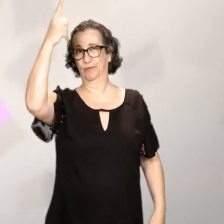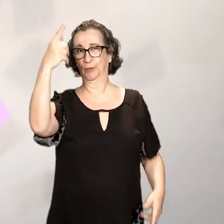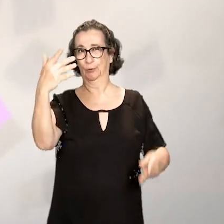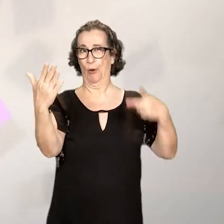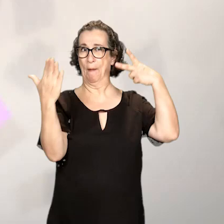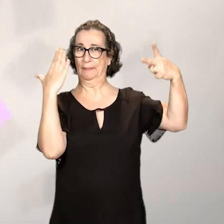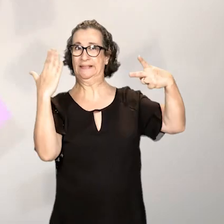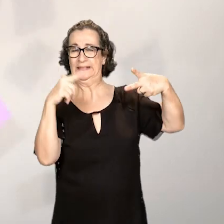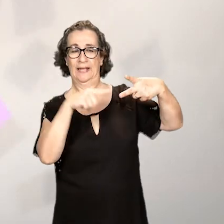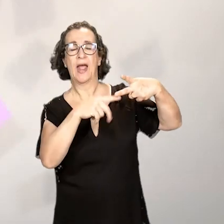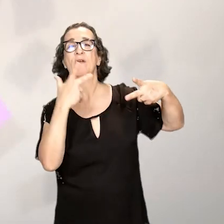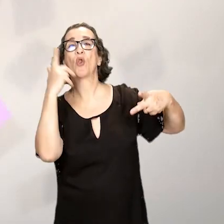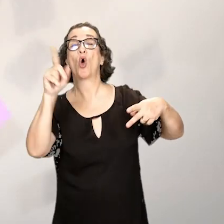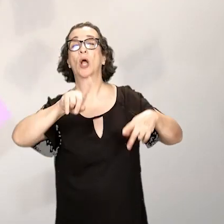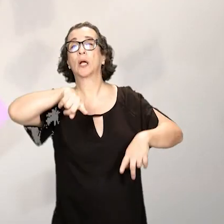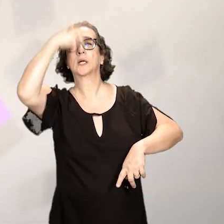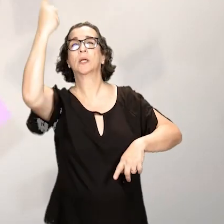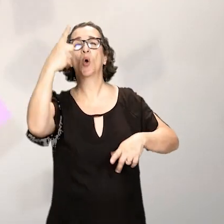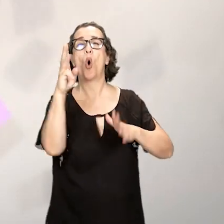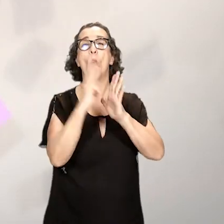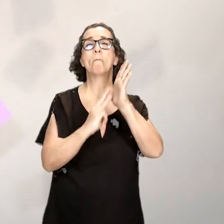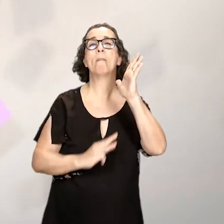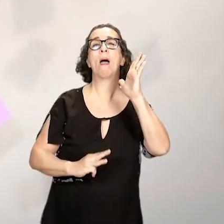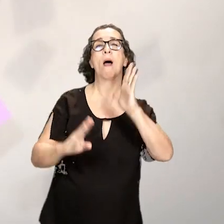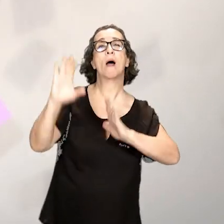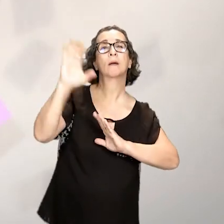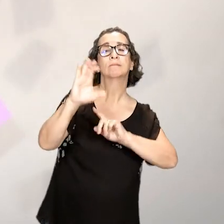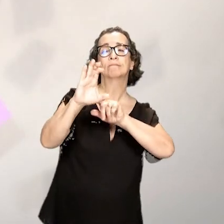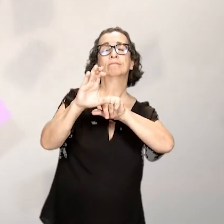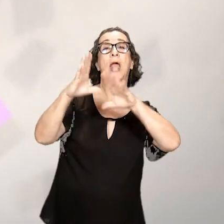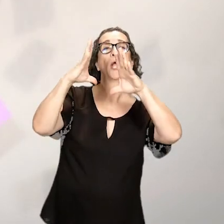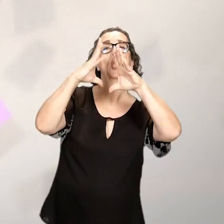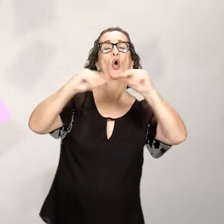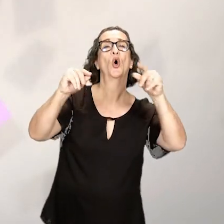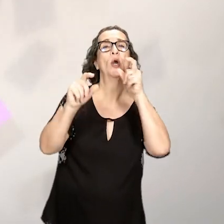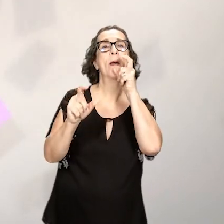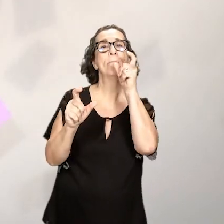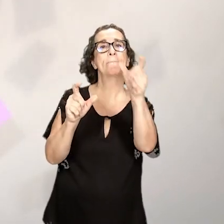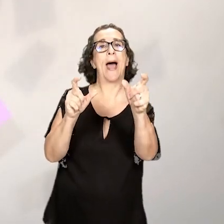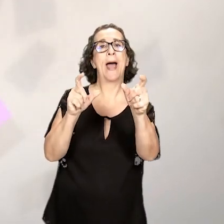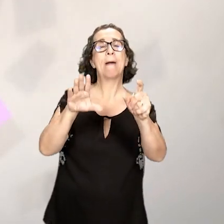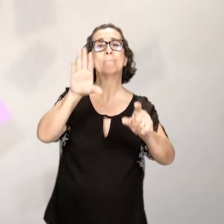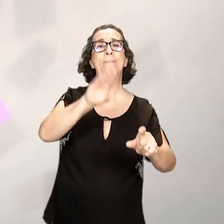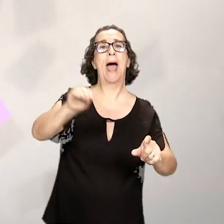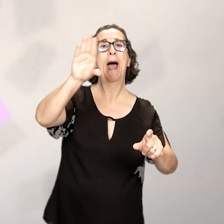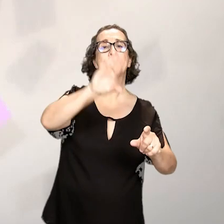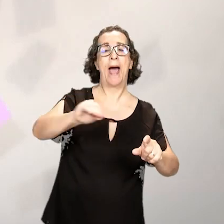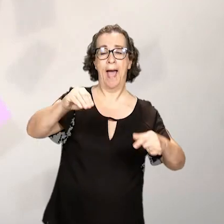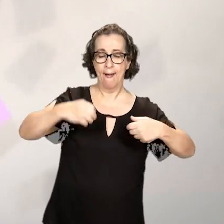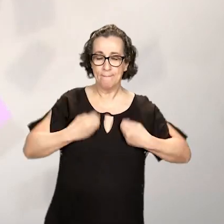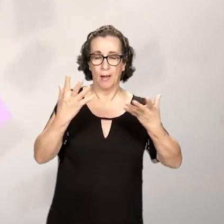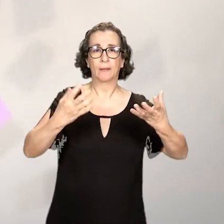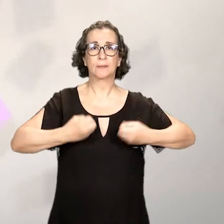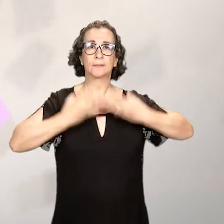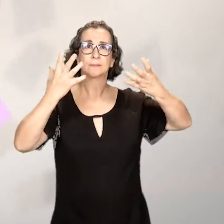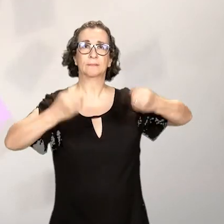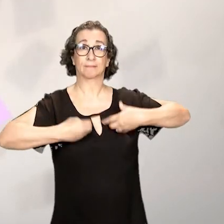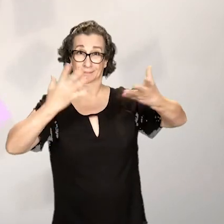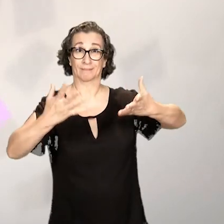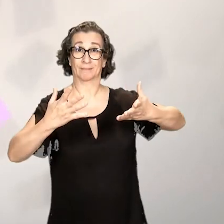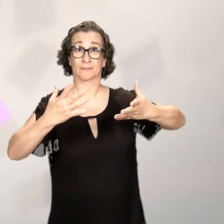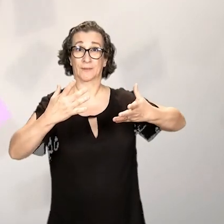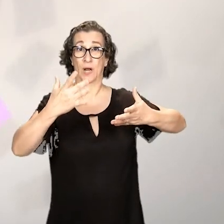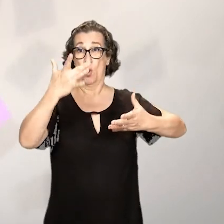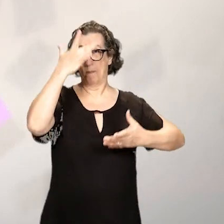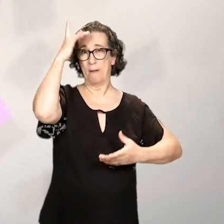psicanálise Ele disse que ele criou o método científico que a cura pela palavra cura pela fala é um paciente quando